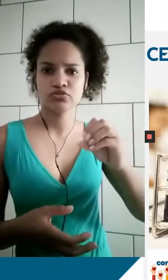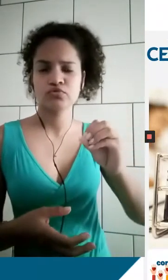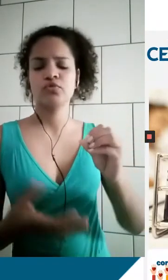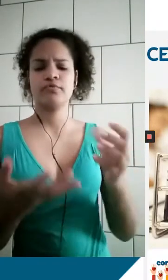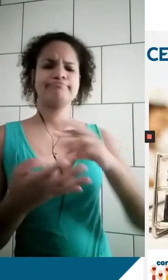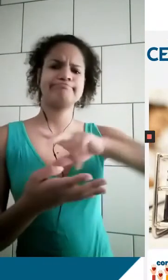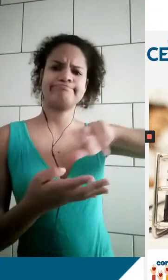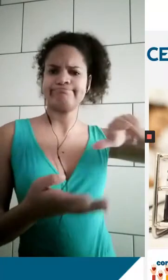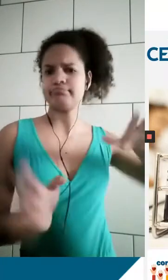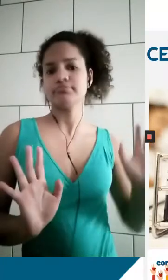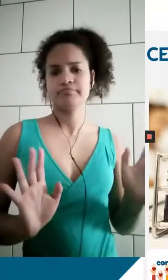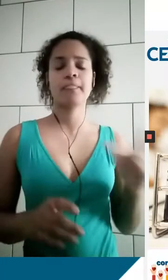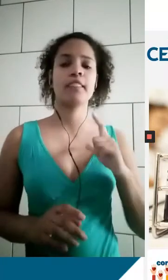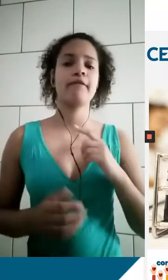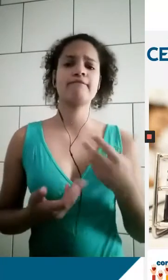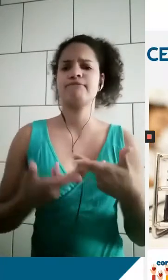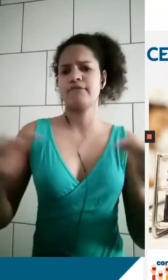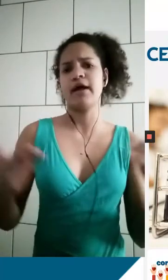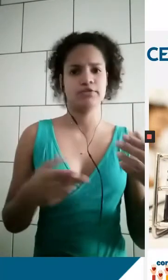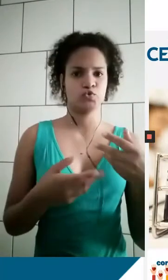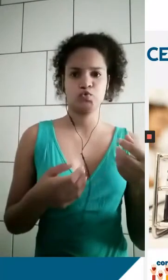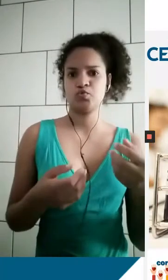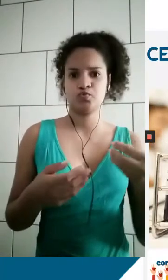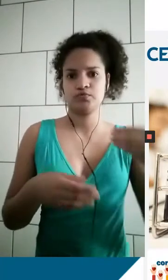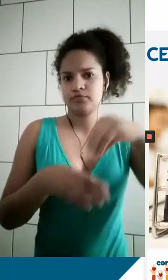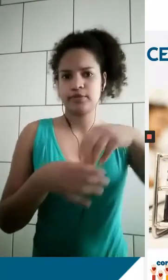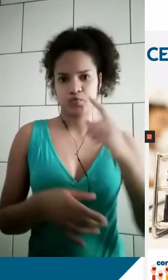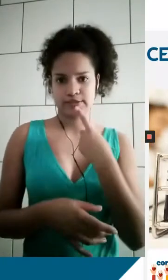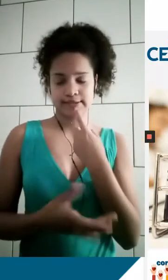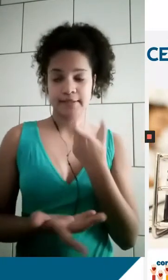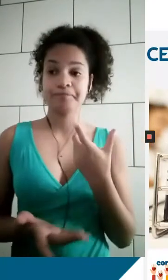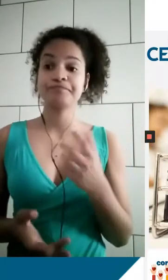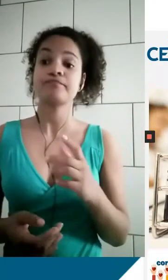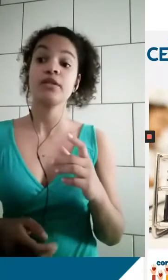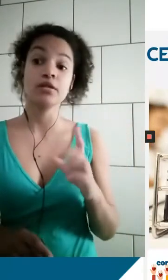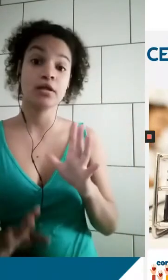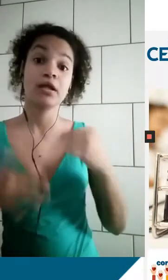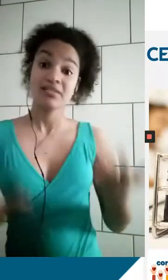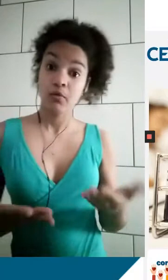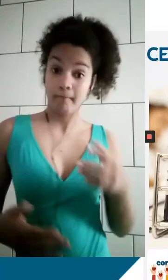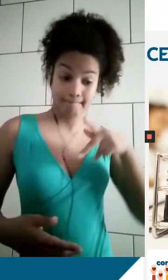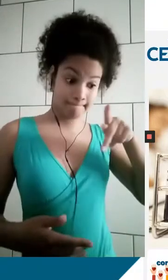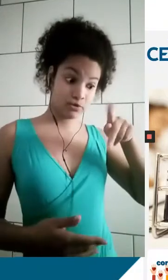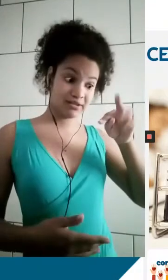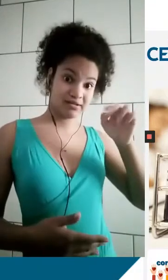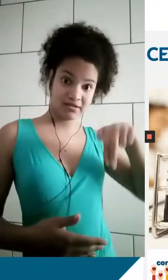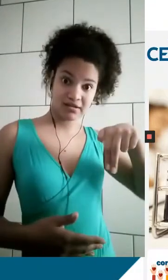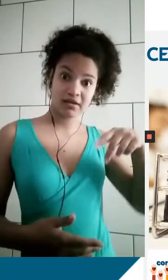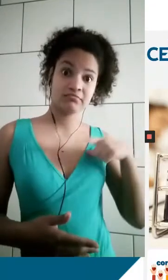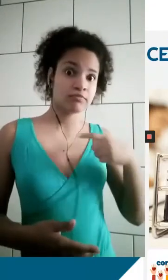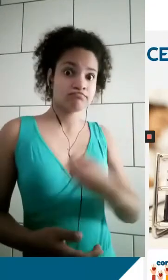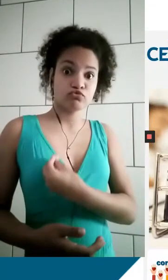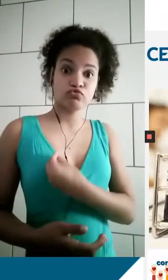LDL, o HDL e outras. Então, as proteínas elas têm uma grande predominância, não só no